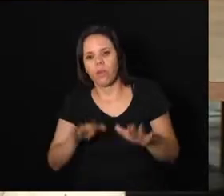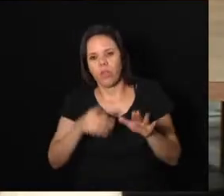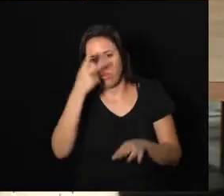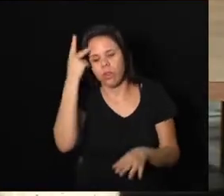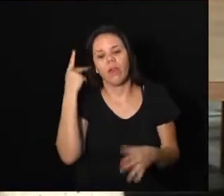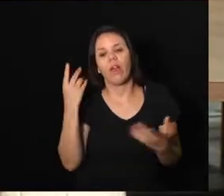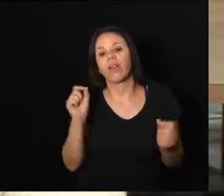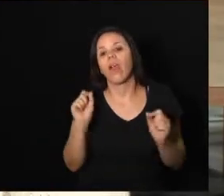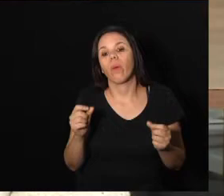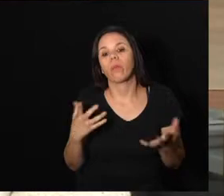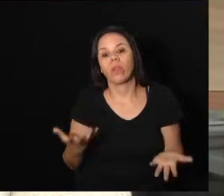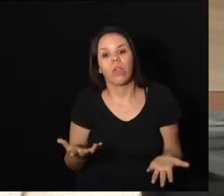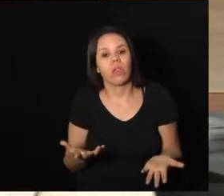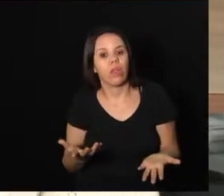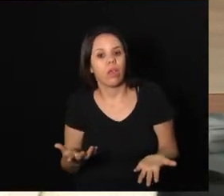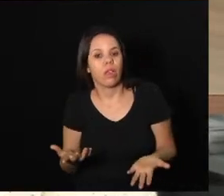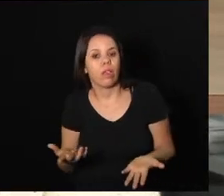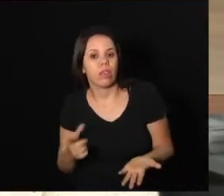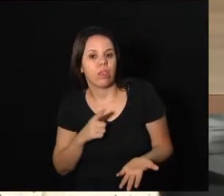prestígio, de